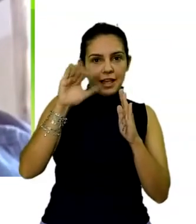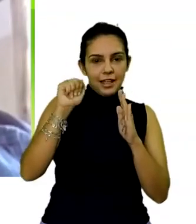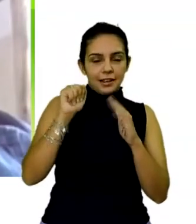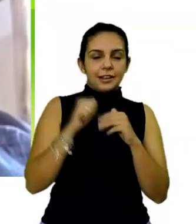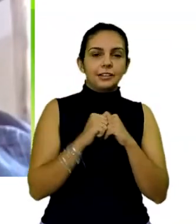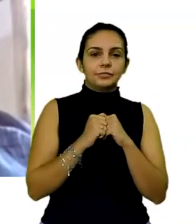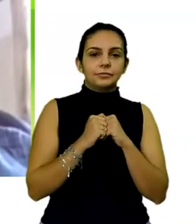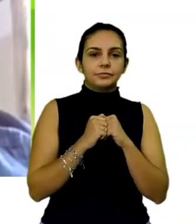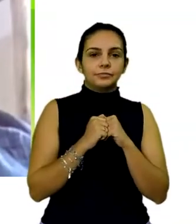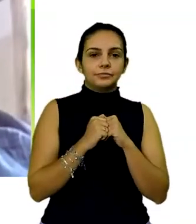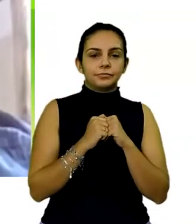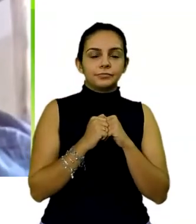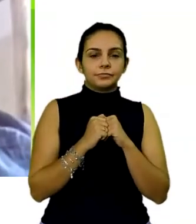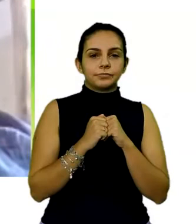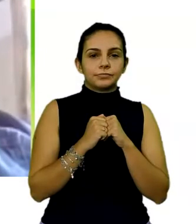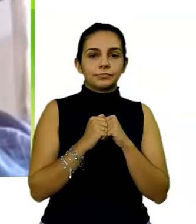uma